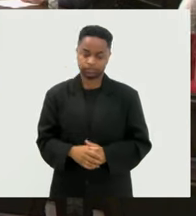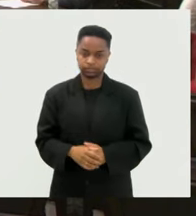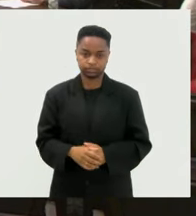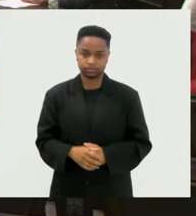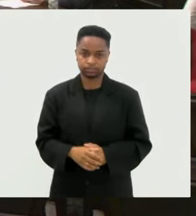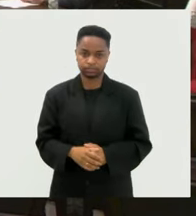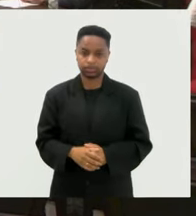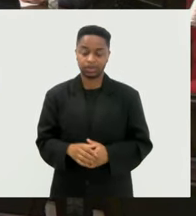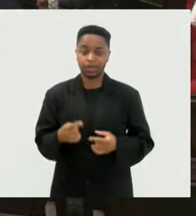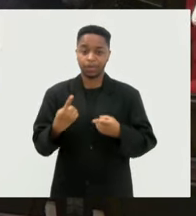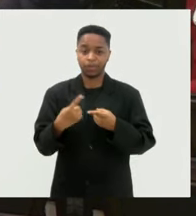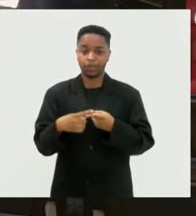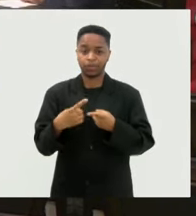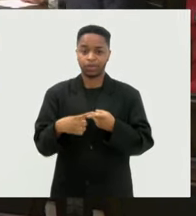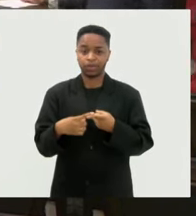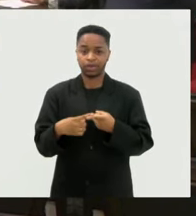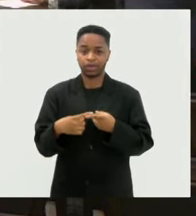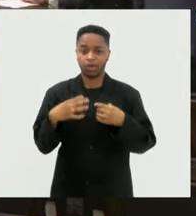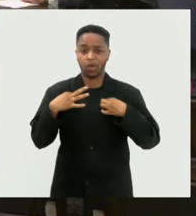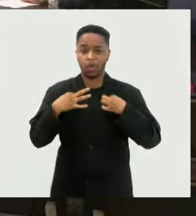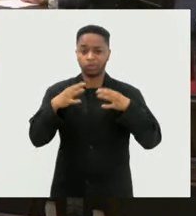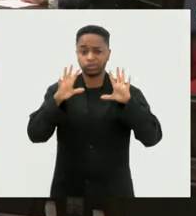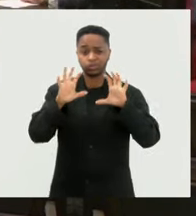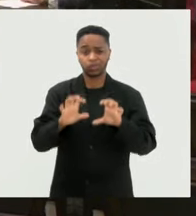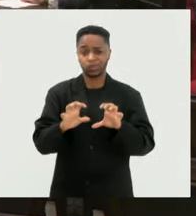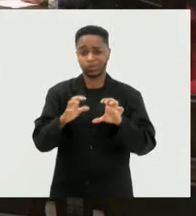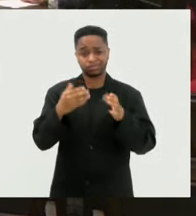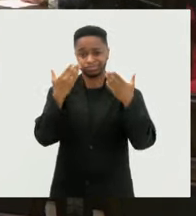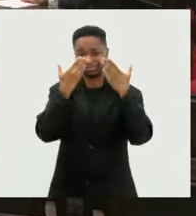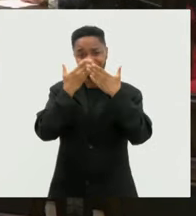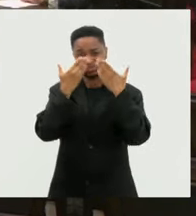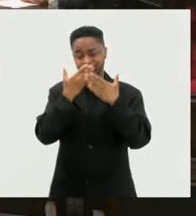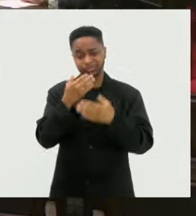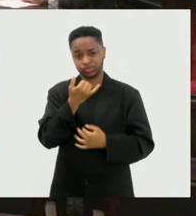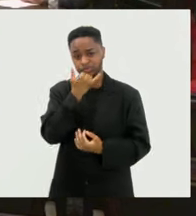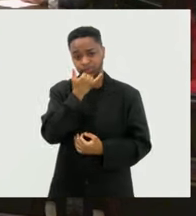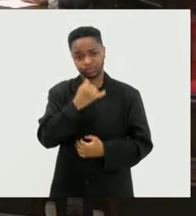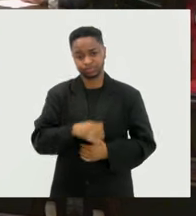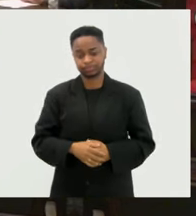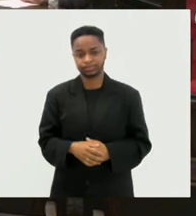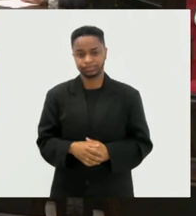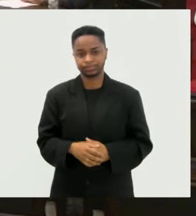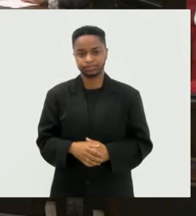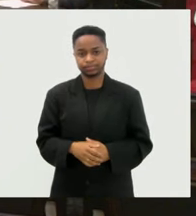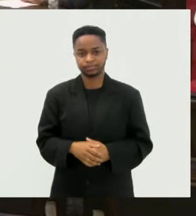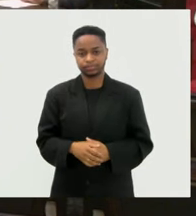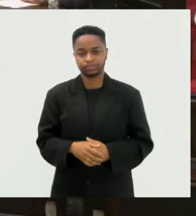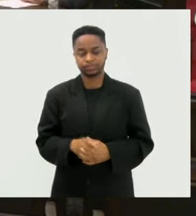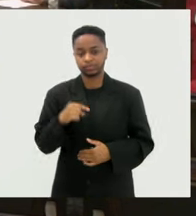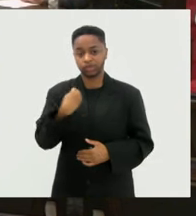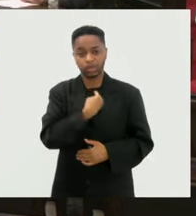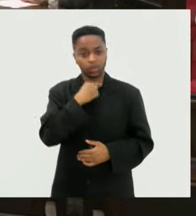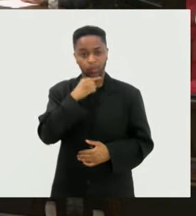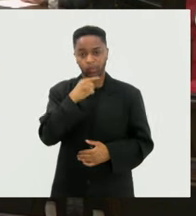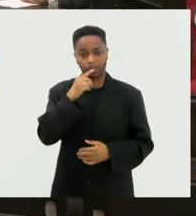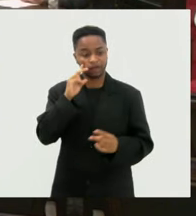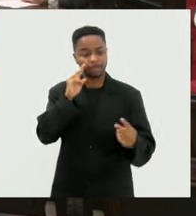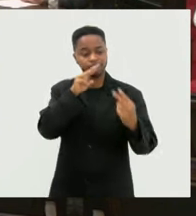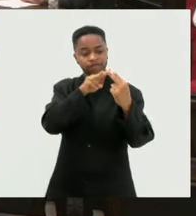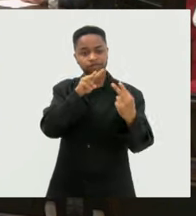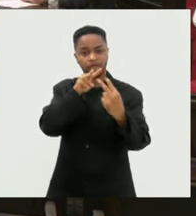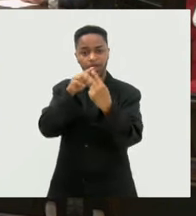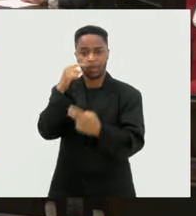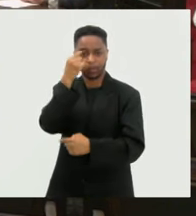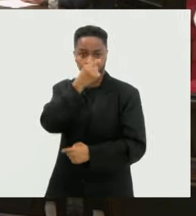o terno é escuro, todos com terno escuro, a gente não consegue visualizar muito bem.